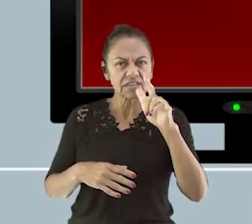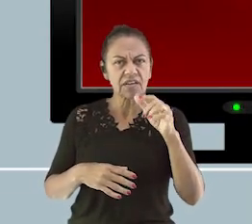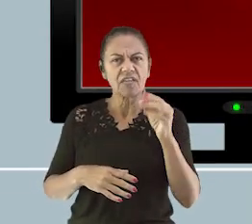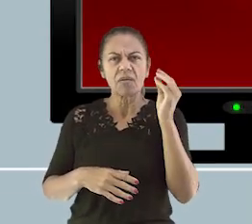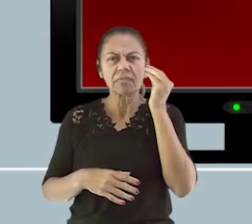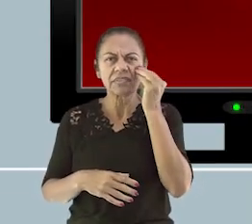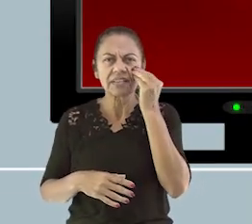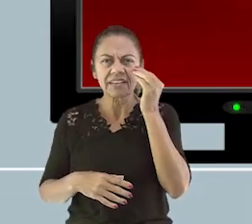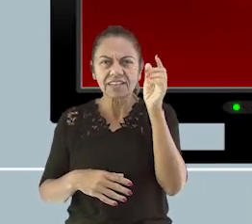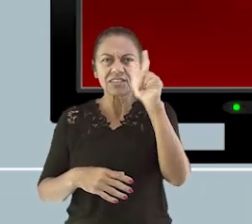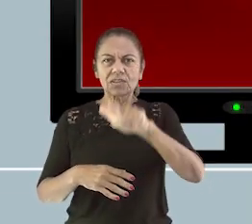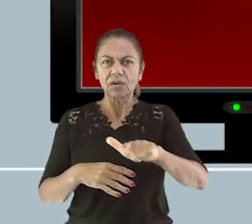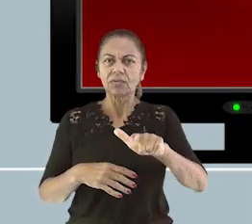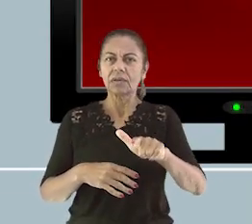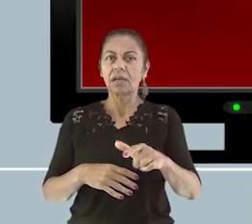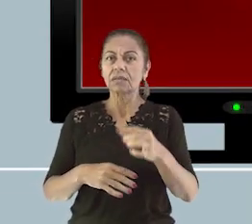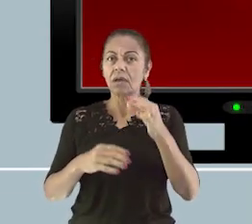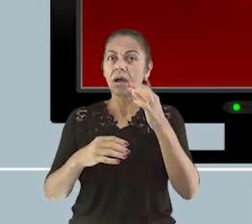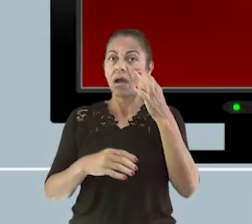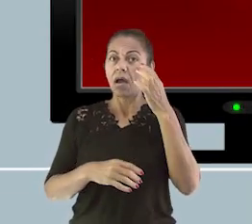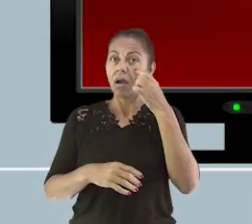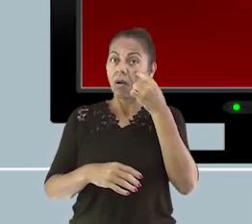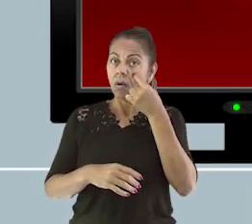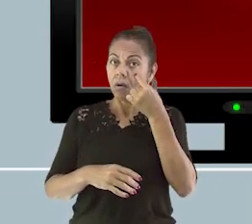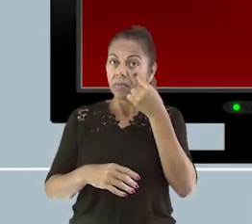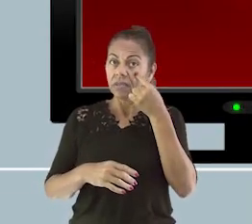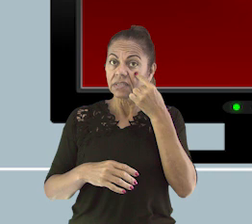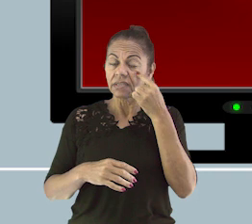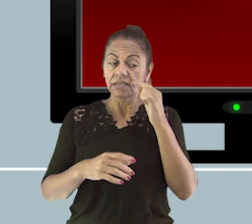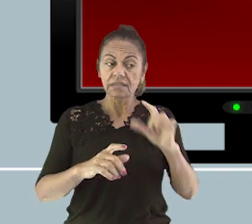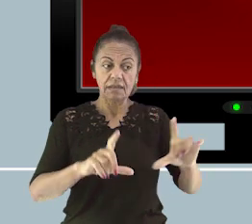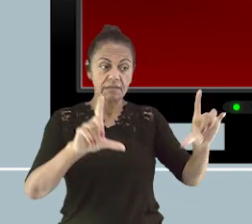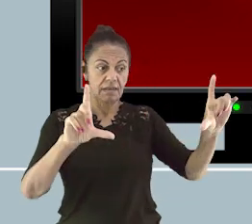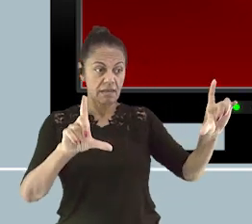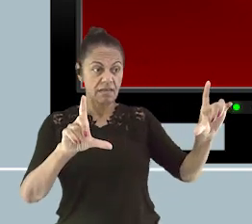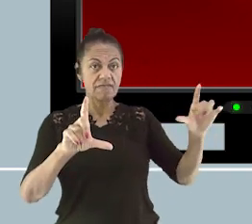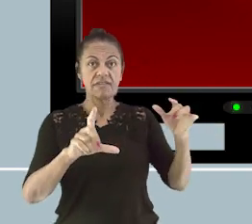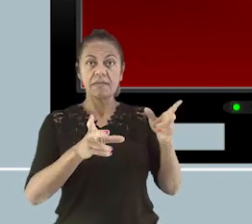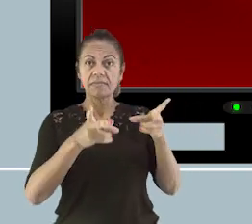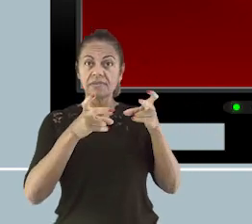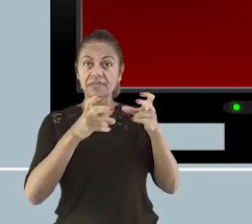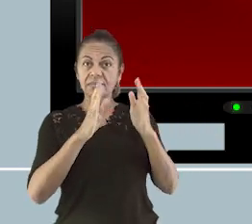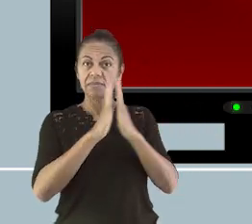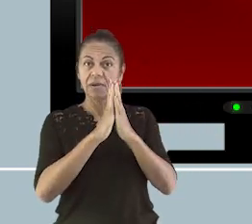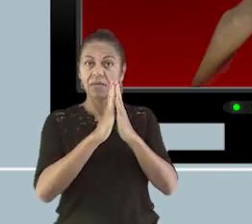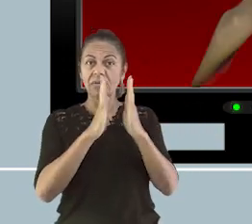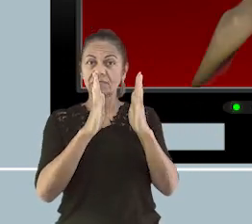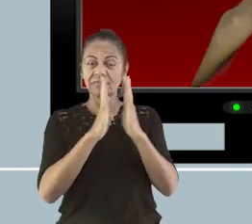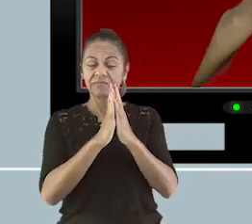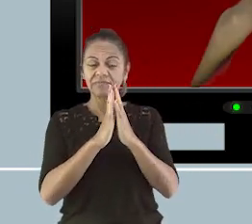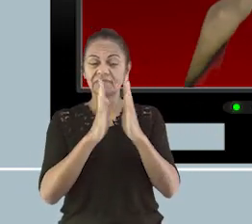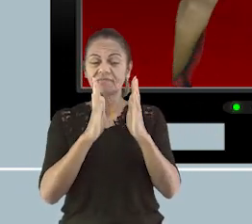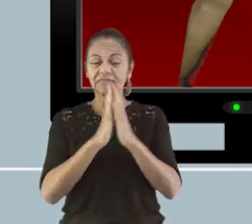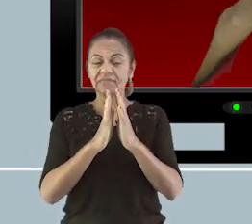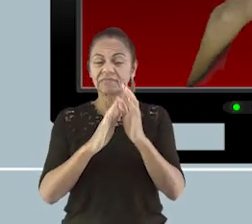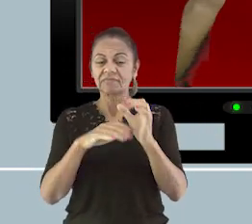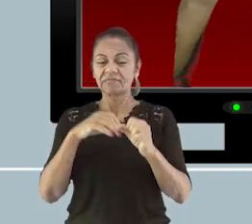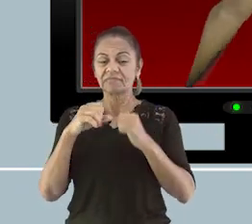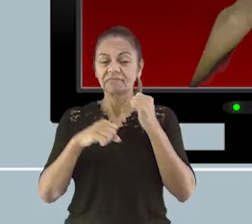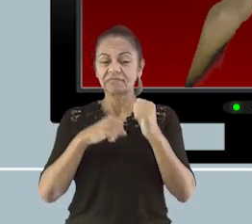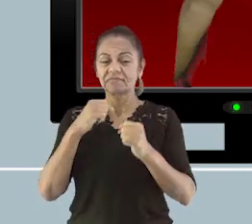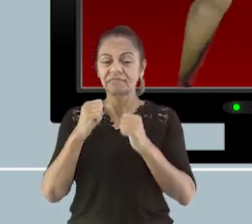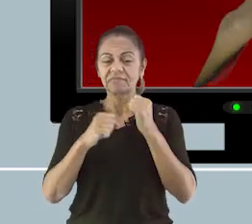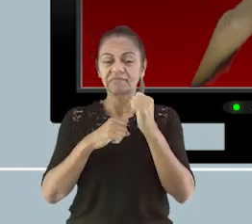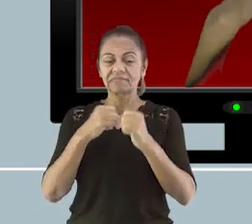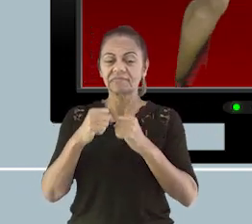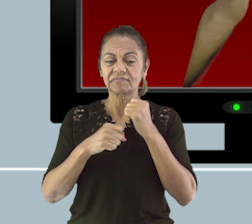Conseguiram? Vamos tentar novamente? É só prestar atenção na TV e nas palmas ali. Vamos lá, hein?